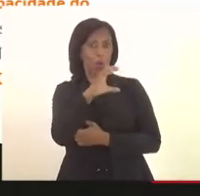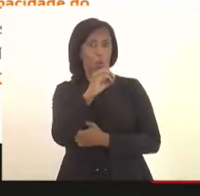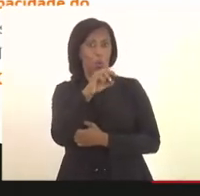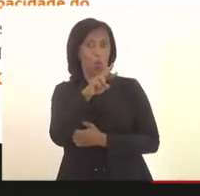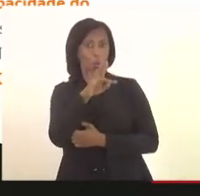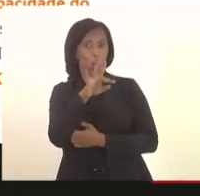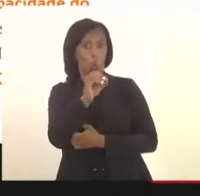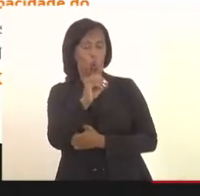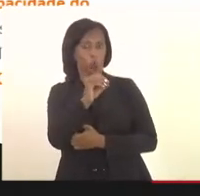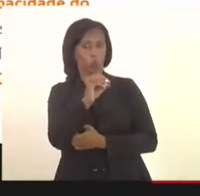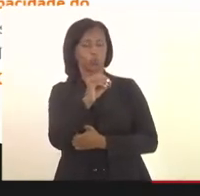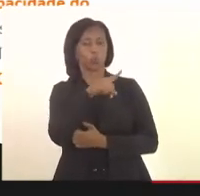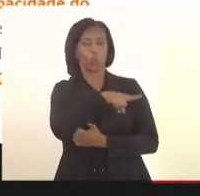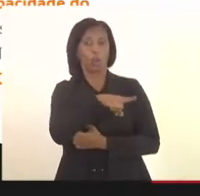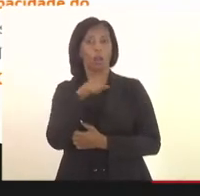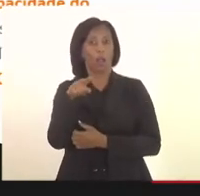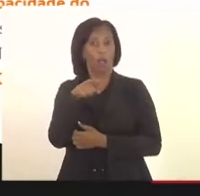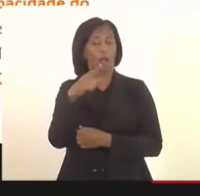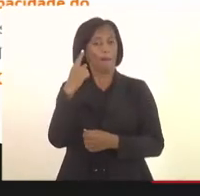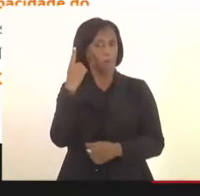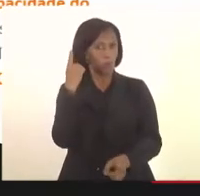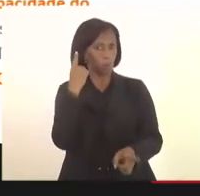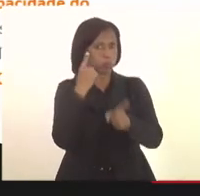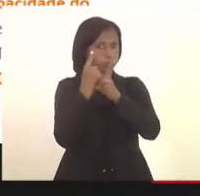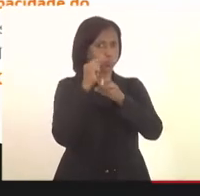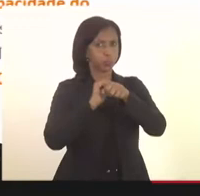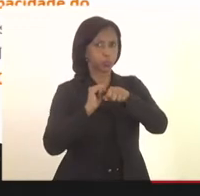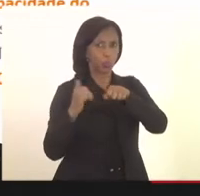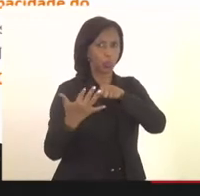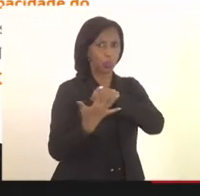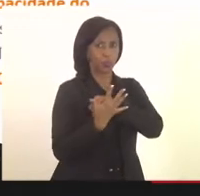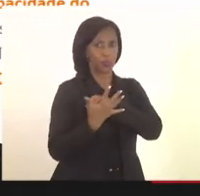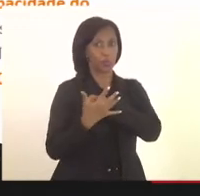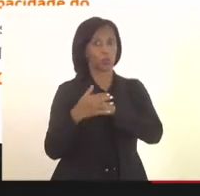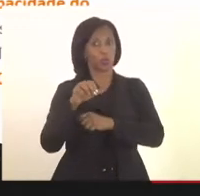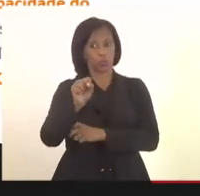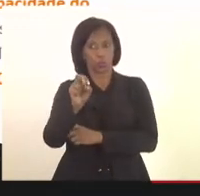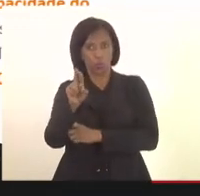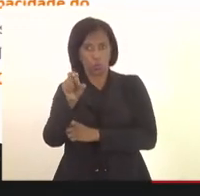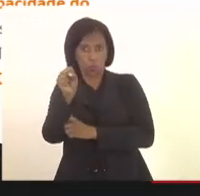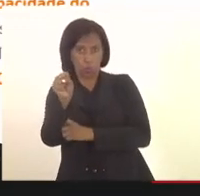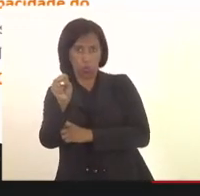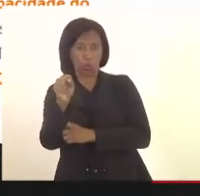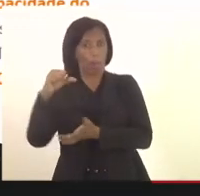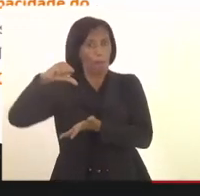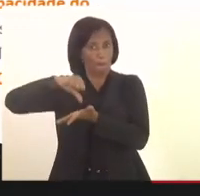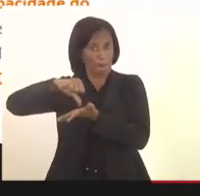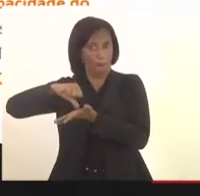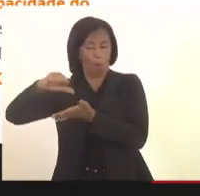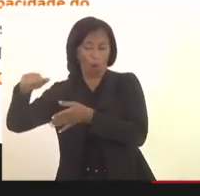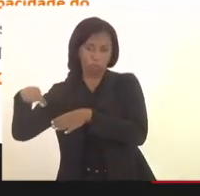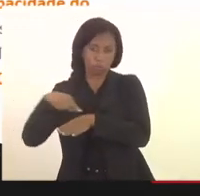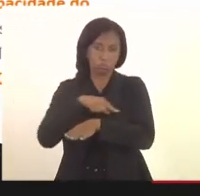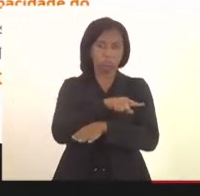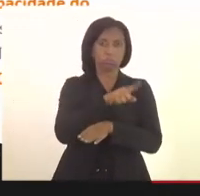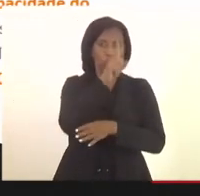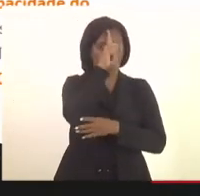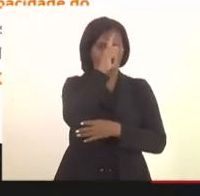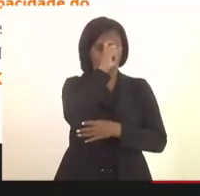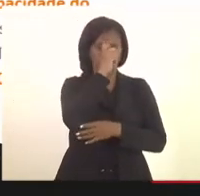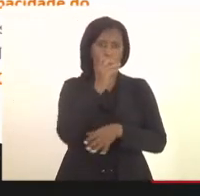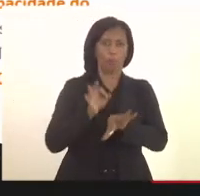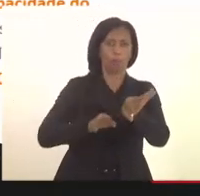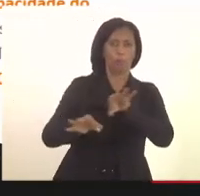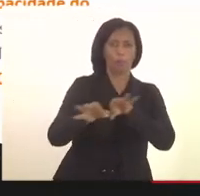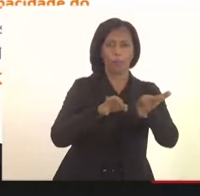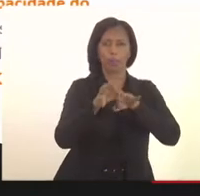pacientes diagnosticados com Covid, vindos do Sistema Único de Saúde, um projeto que foi essencial